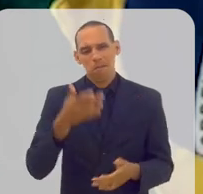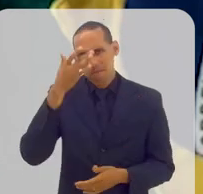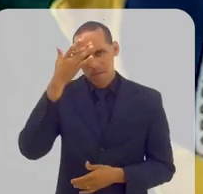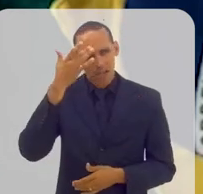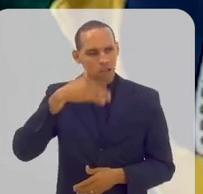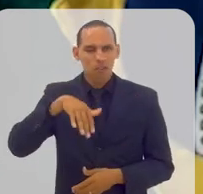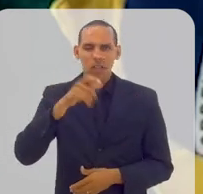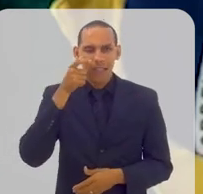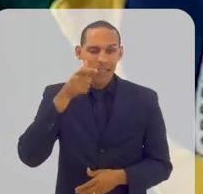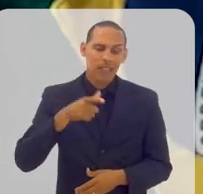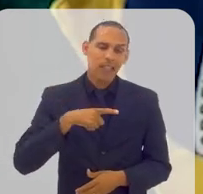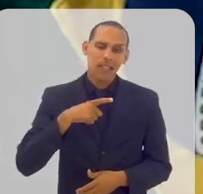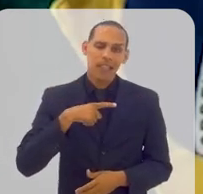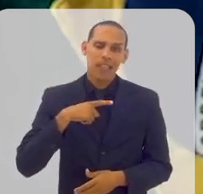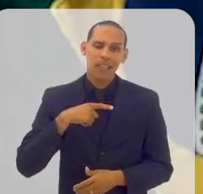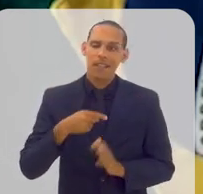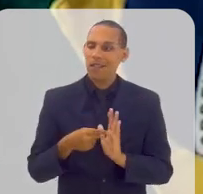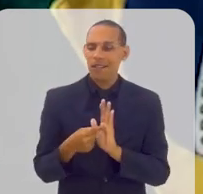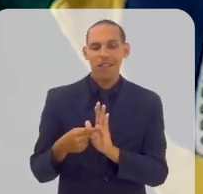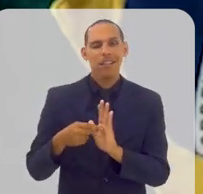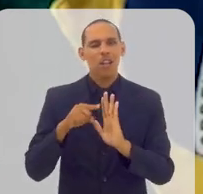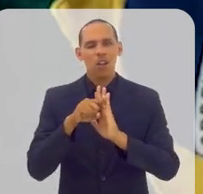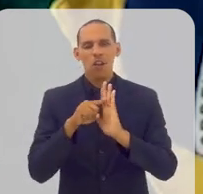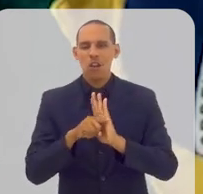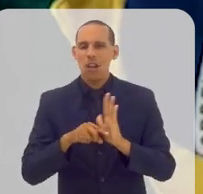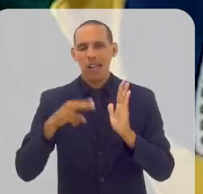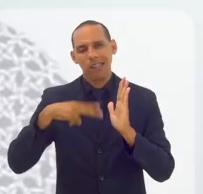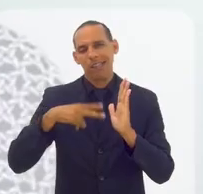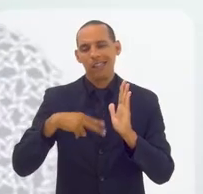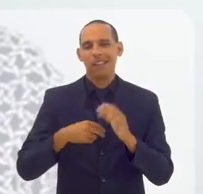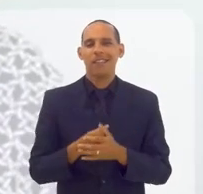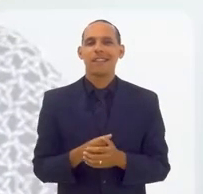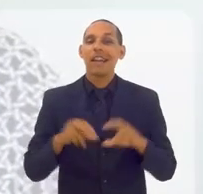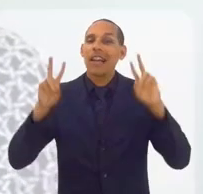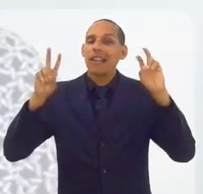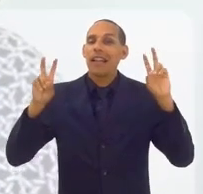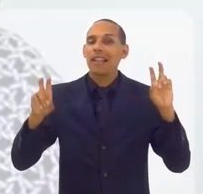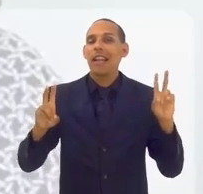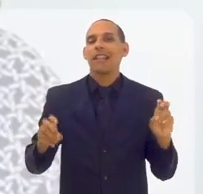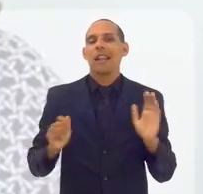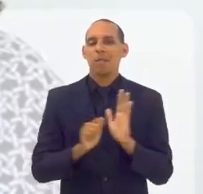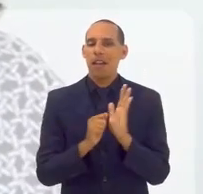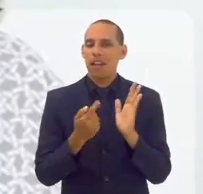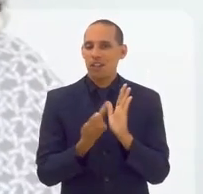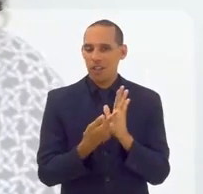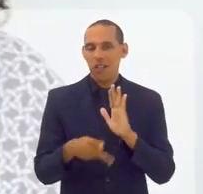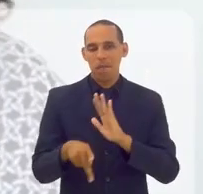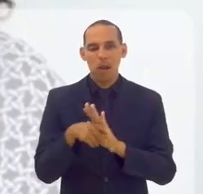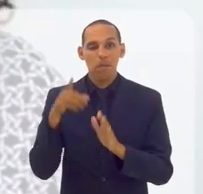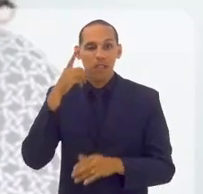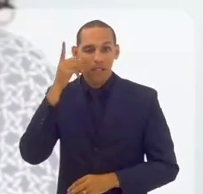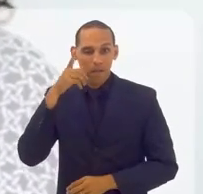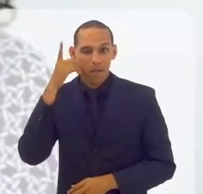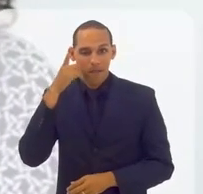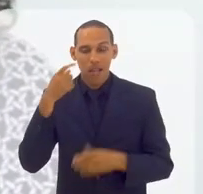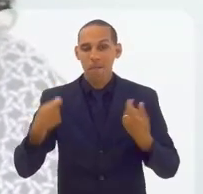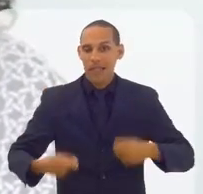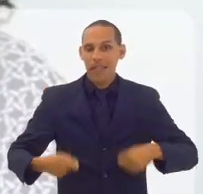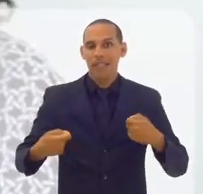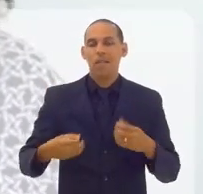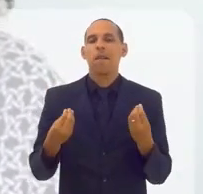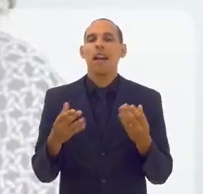tiver interesse, consultar, ver, tá certo? Quais são os temas que têm que estar na agenda dos deputados